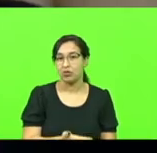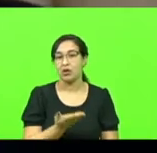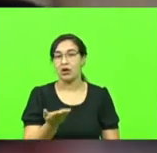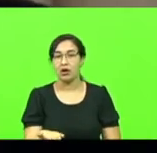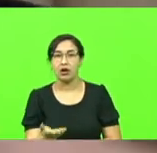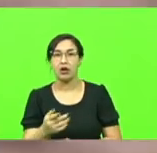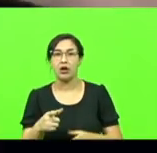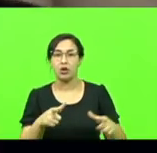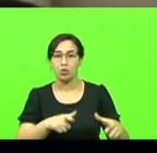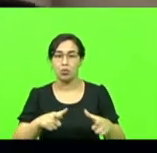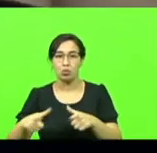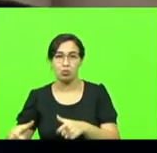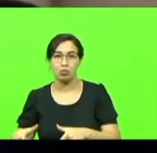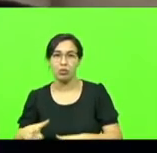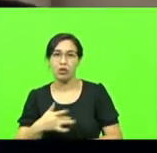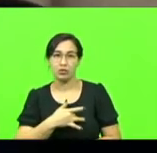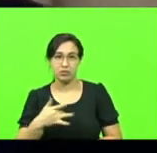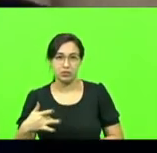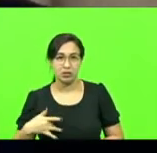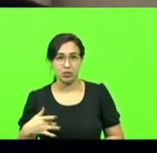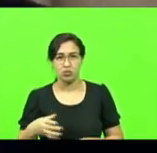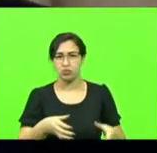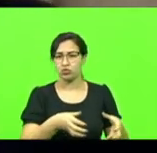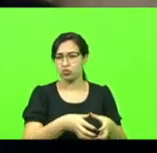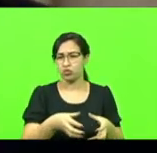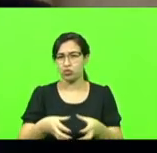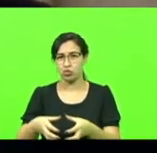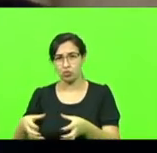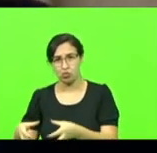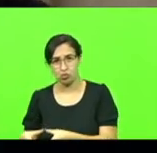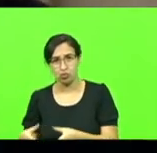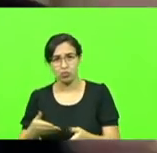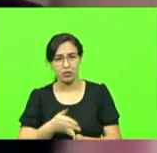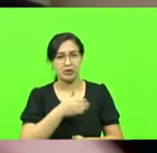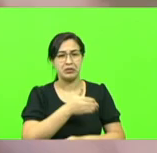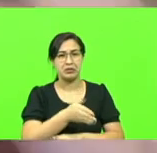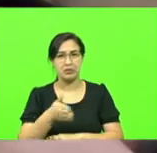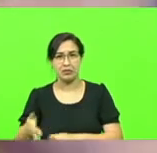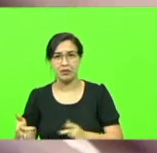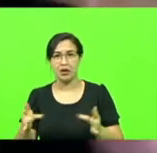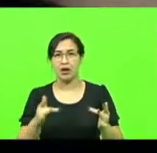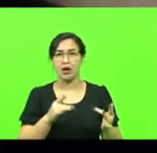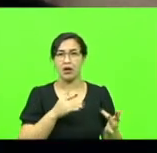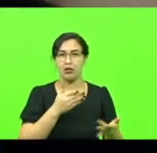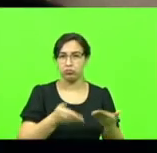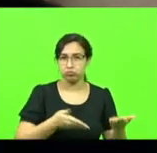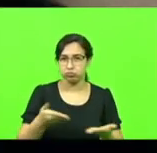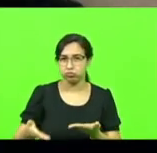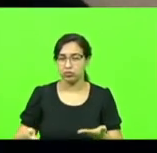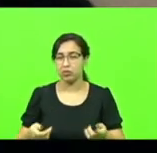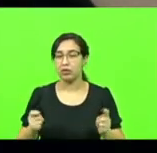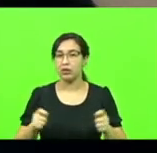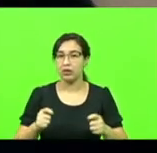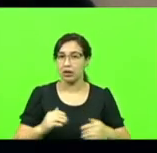as equipes, ou outra equipe, né, de clínica que essa pessoa faz atendimento, para tentar conseguir uma evolução